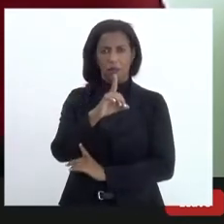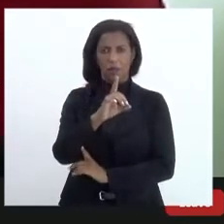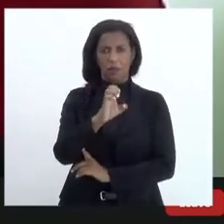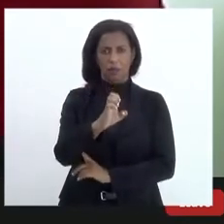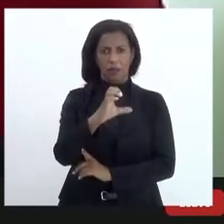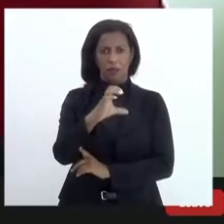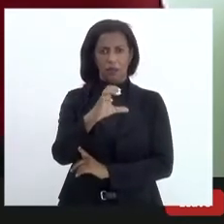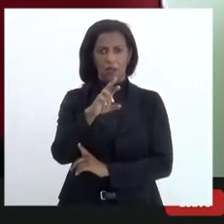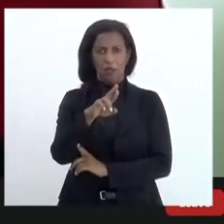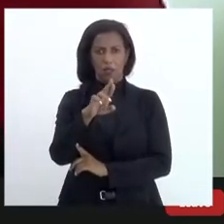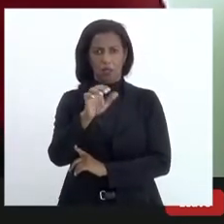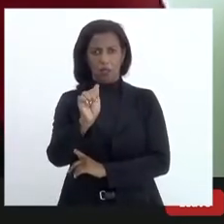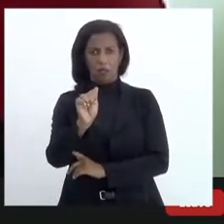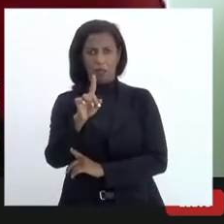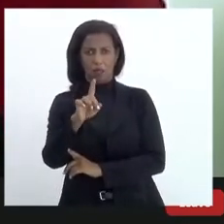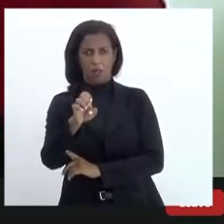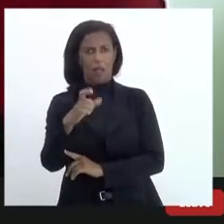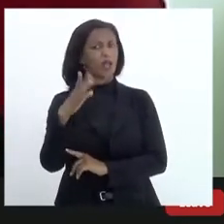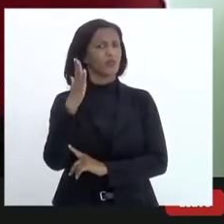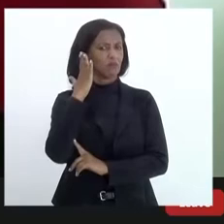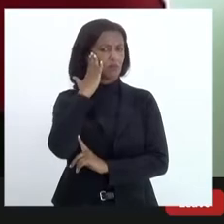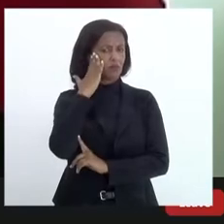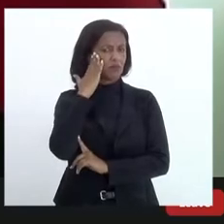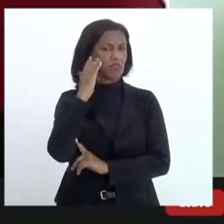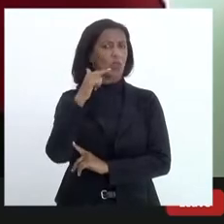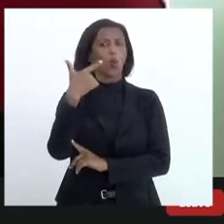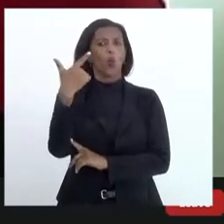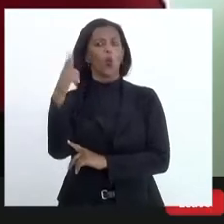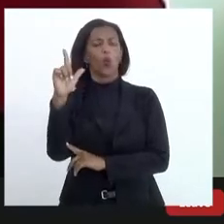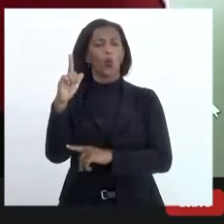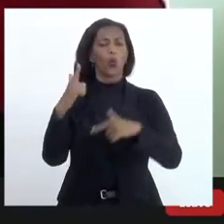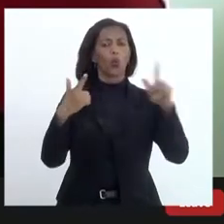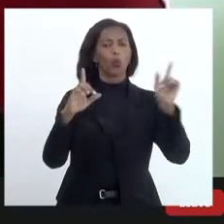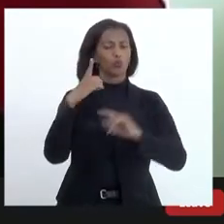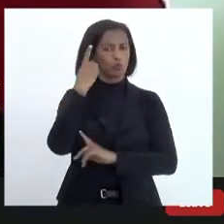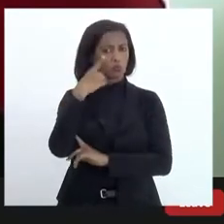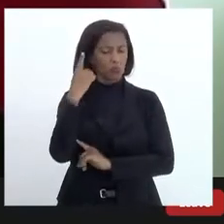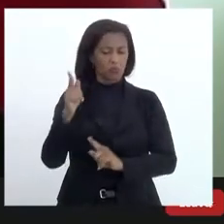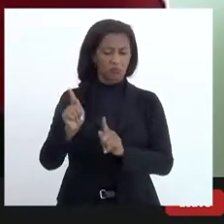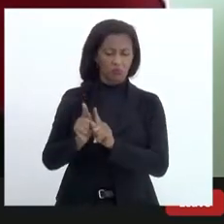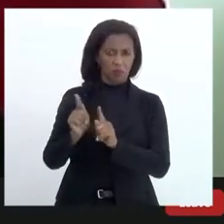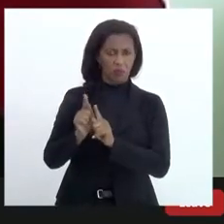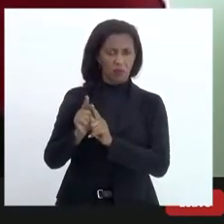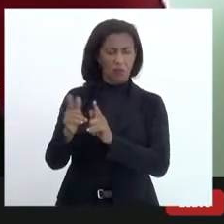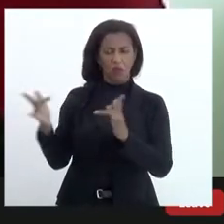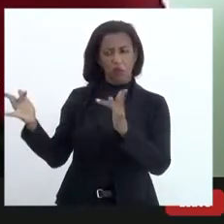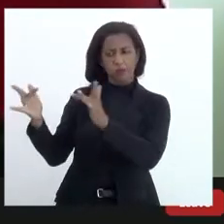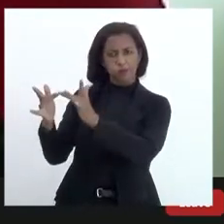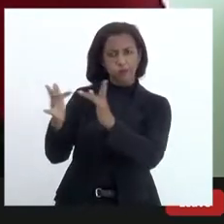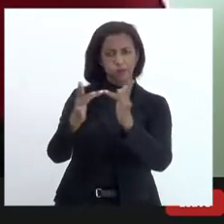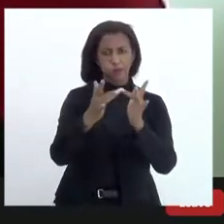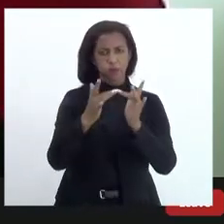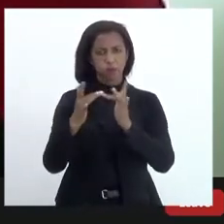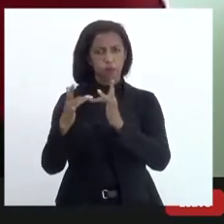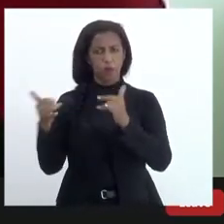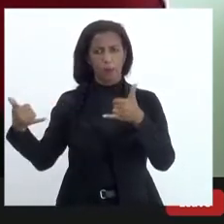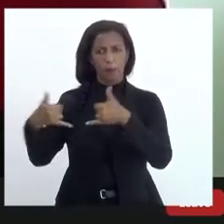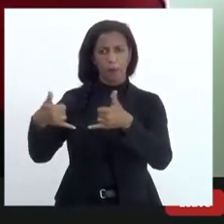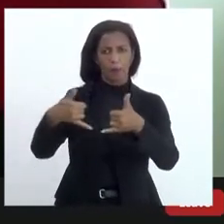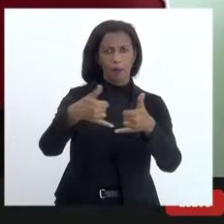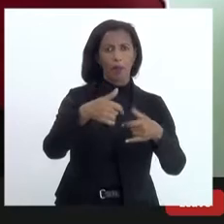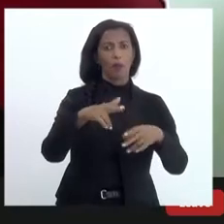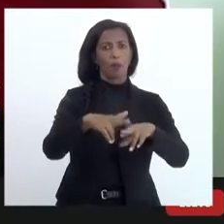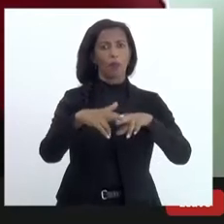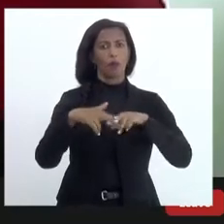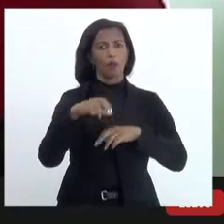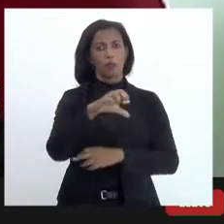DECRAD, sei que outros deputados fizeram também, o deputado Átila Nunes, mas fizemos um contato por conta da CPI